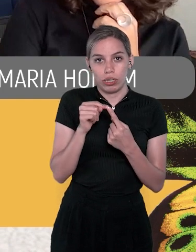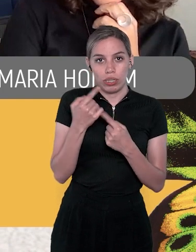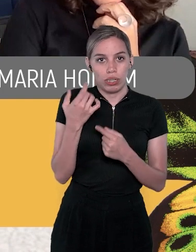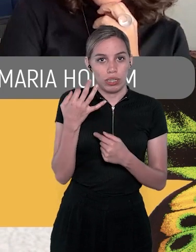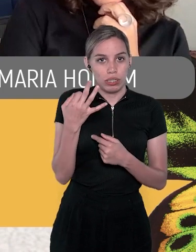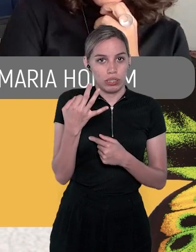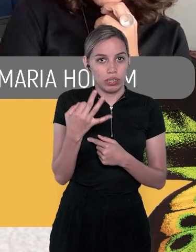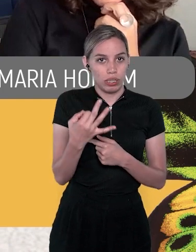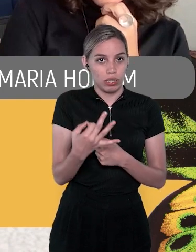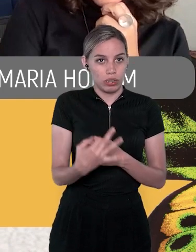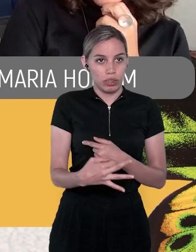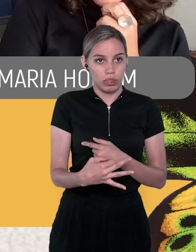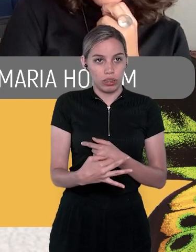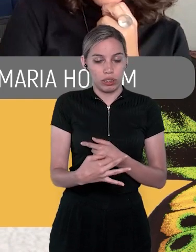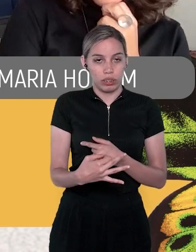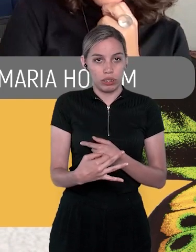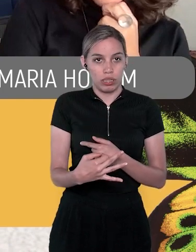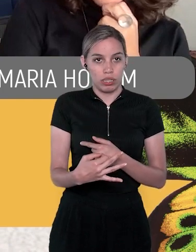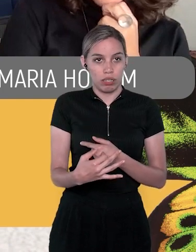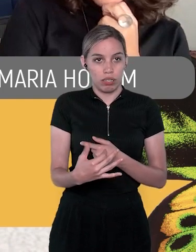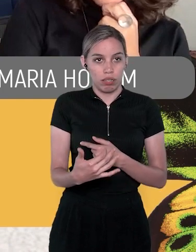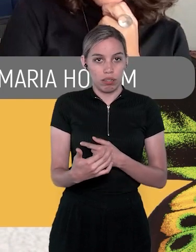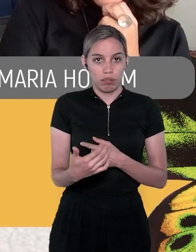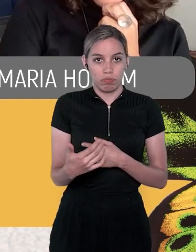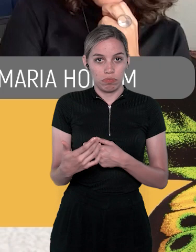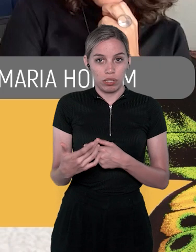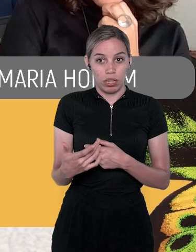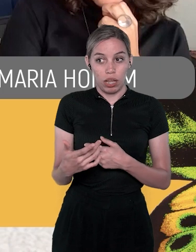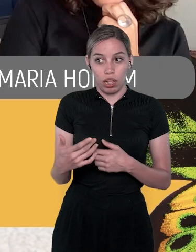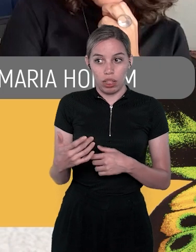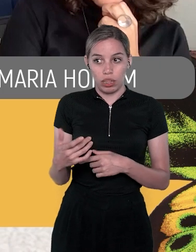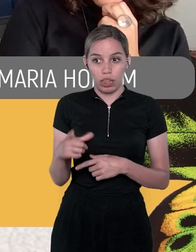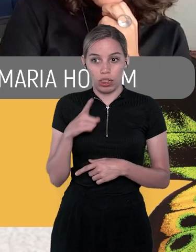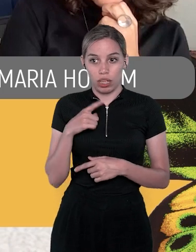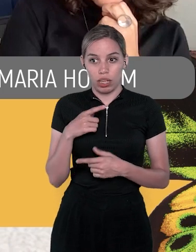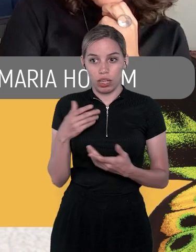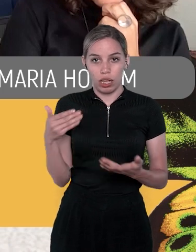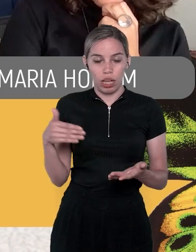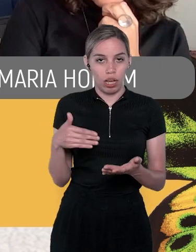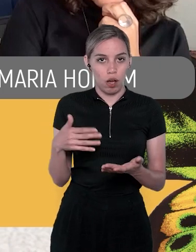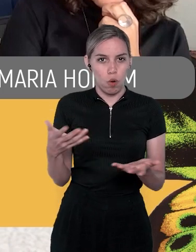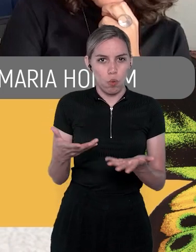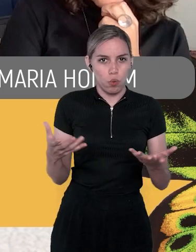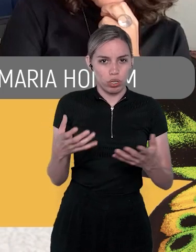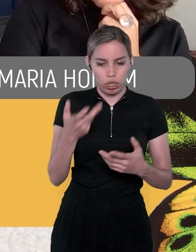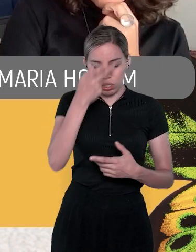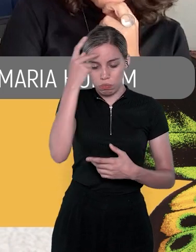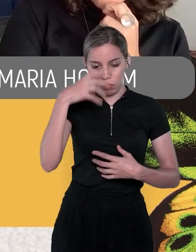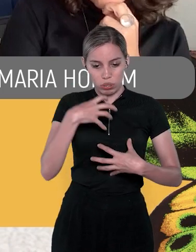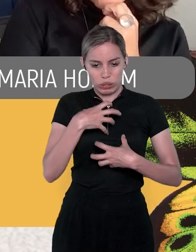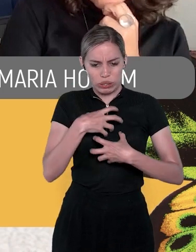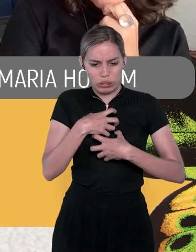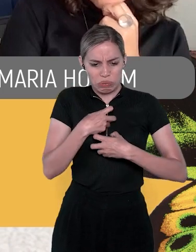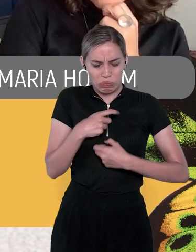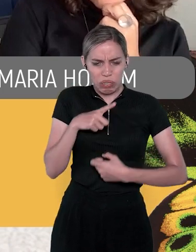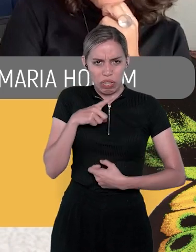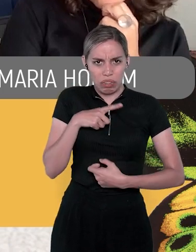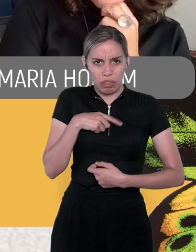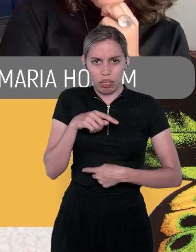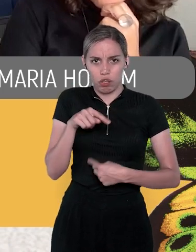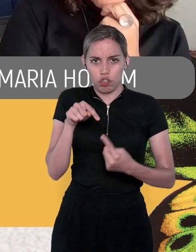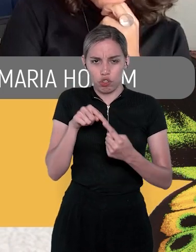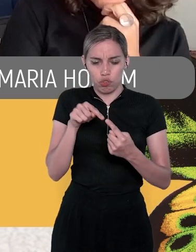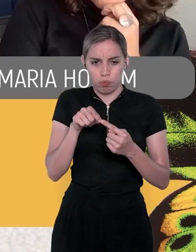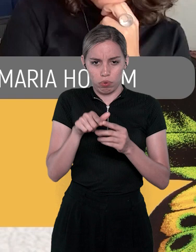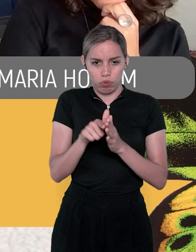incerteza, desse não saber, dessa angústia que domina todo mundo hoje, que sempre vai olhar o jornal